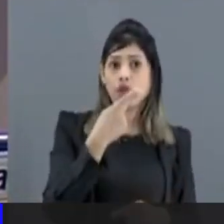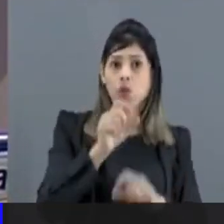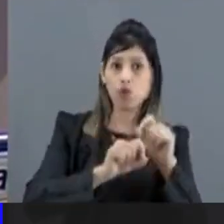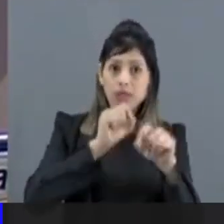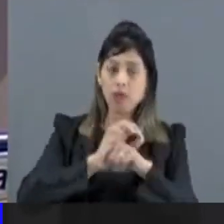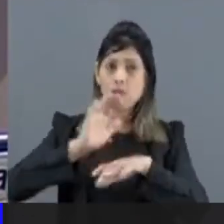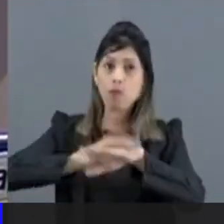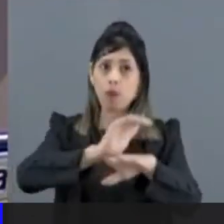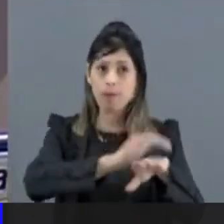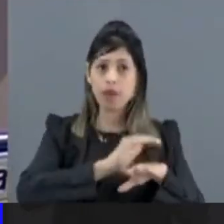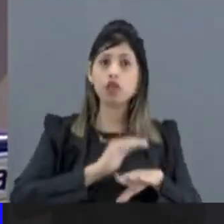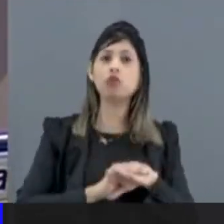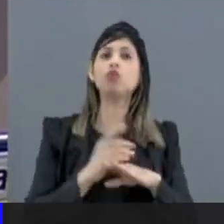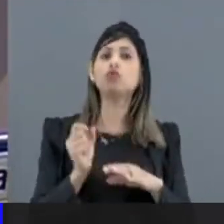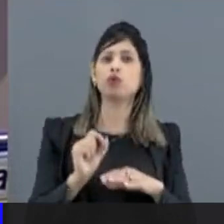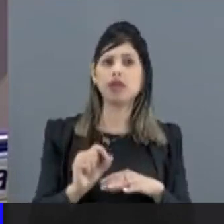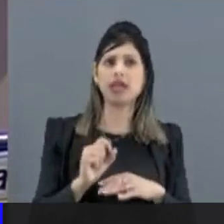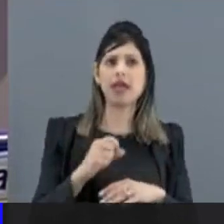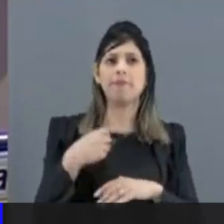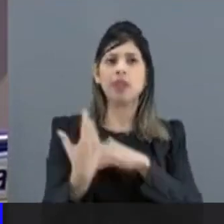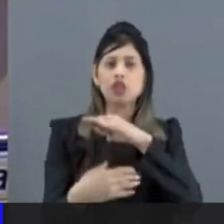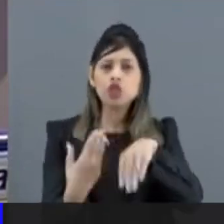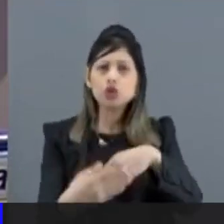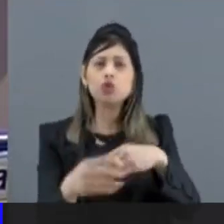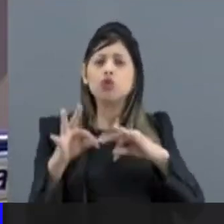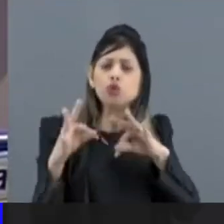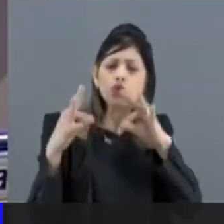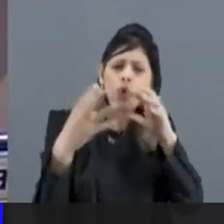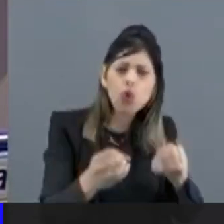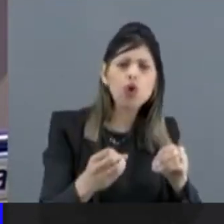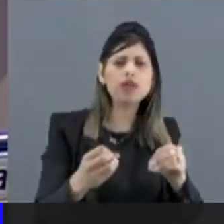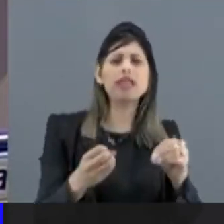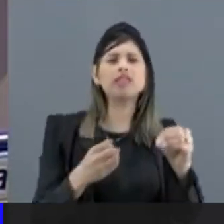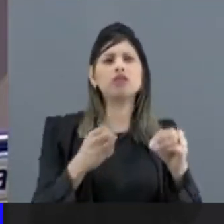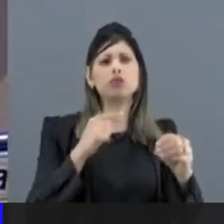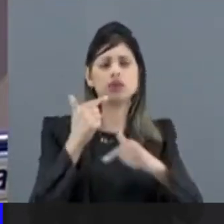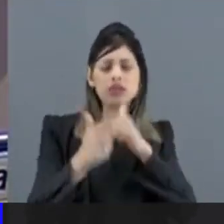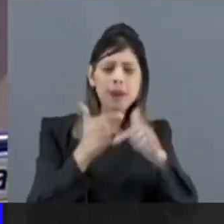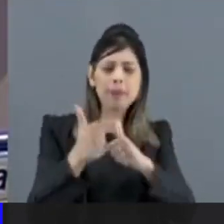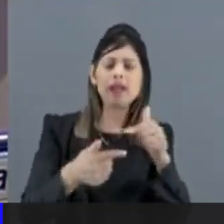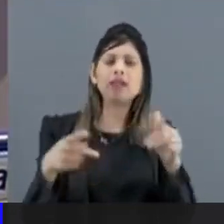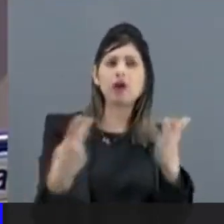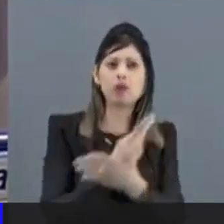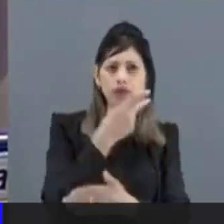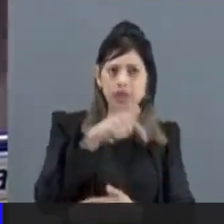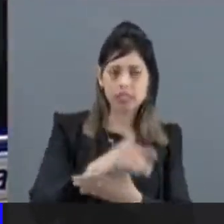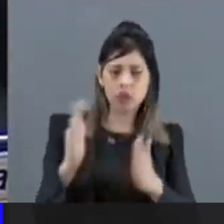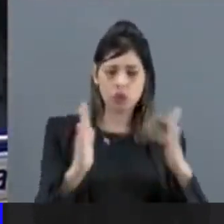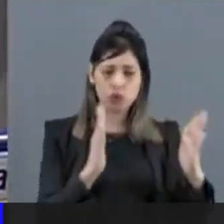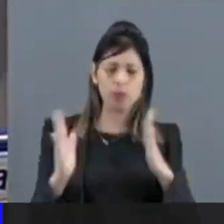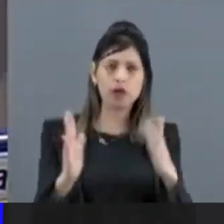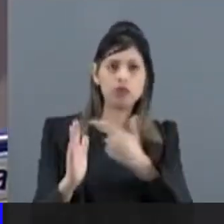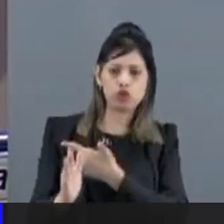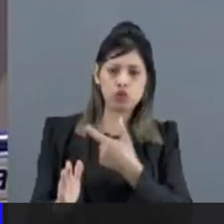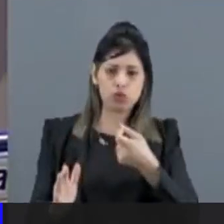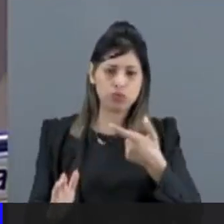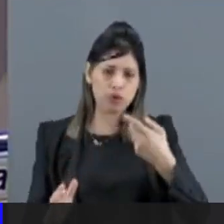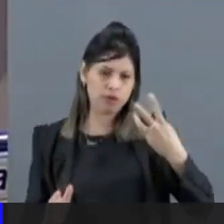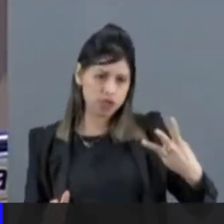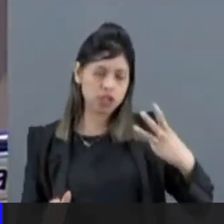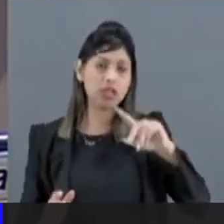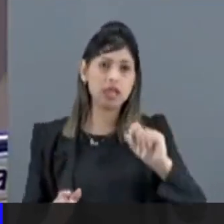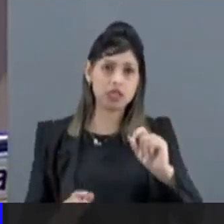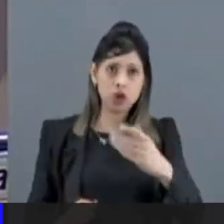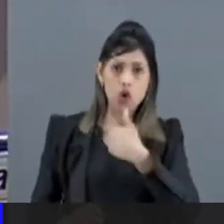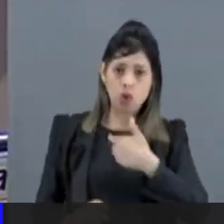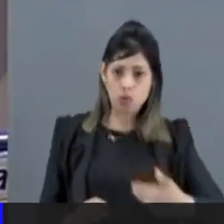momentos cruciais para desenrolar das ações e omissões que culminaram no 8 de janeiro de 2023 como Ministro da Justiça do governo de